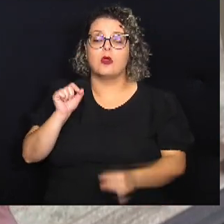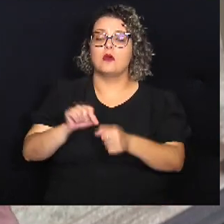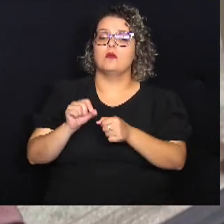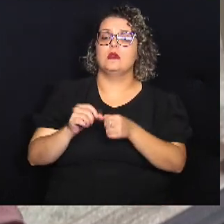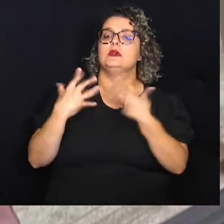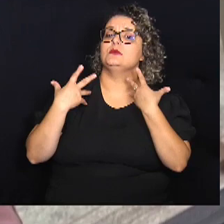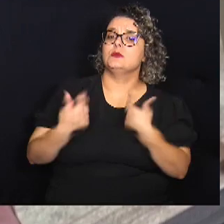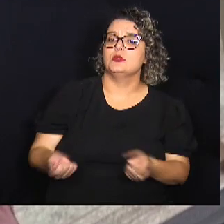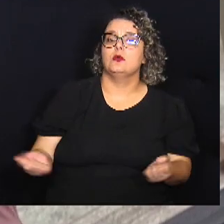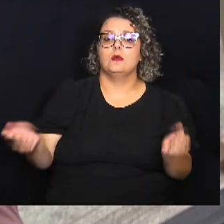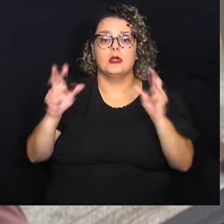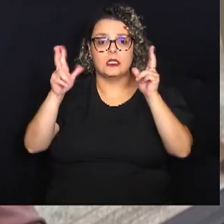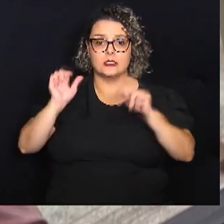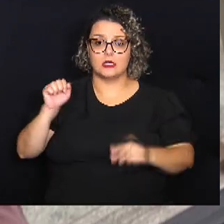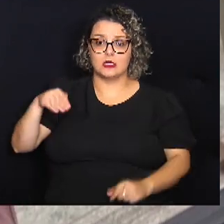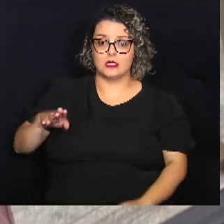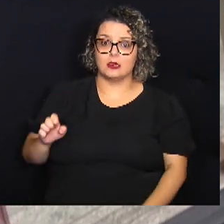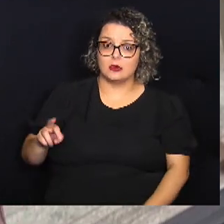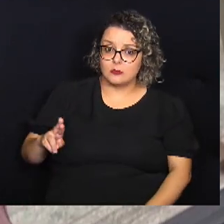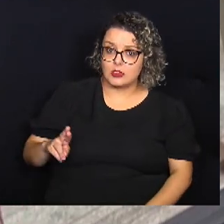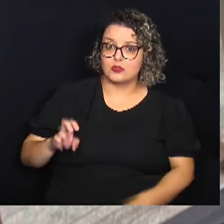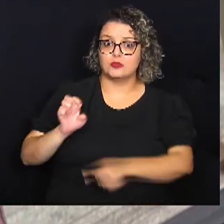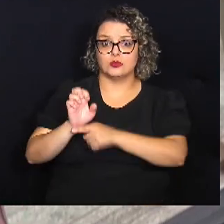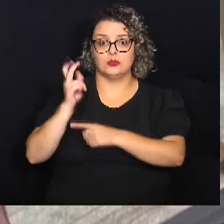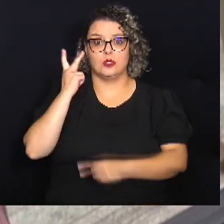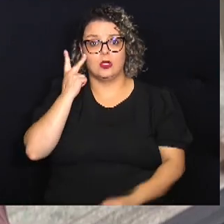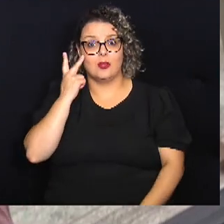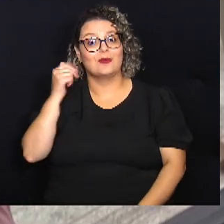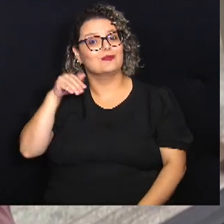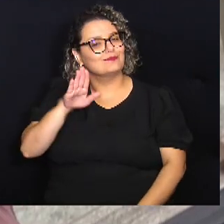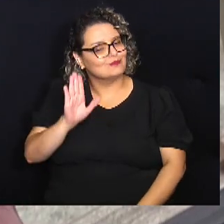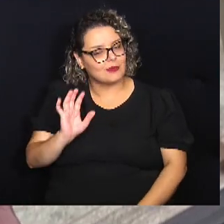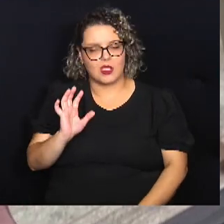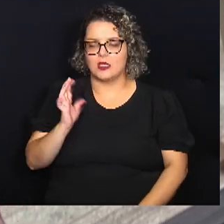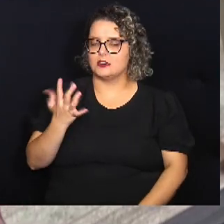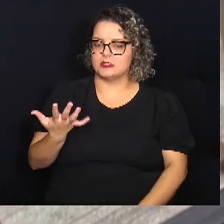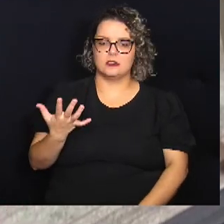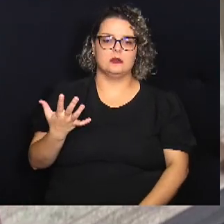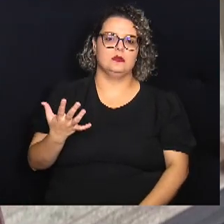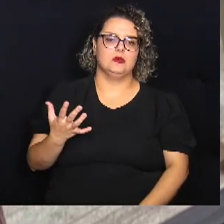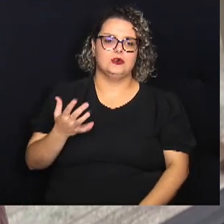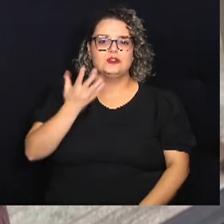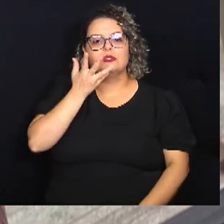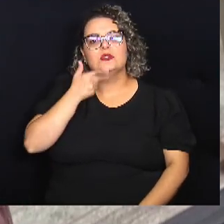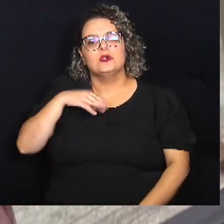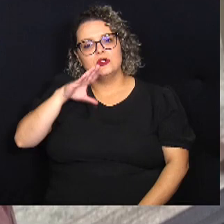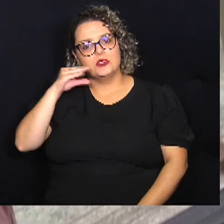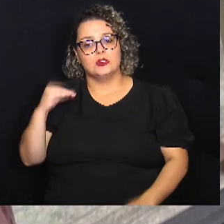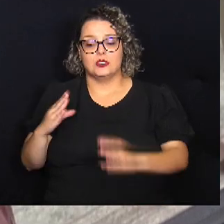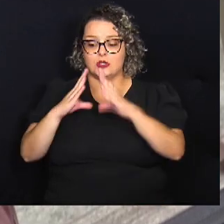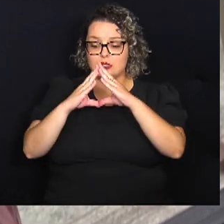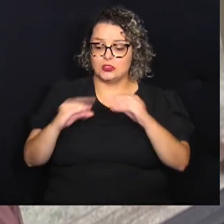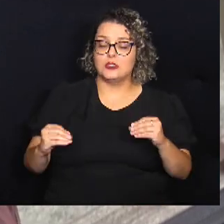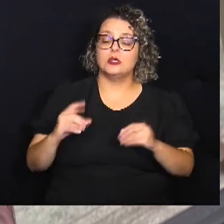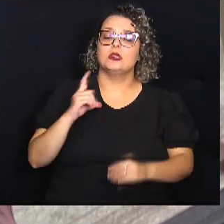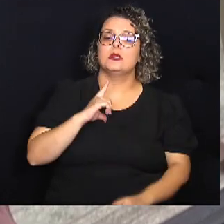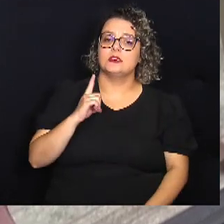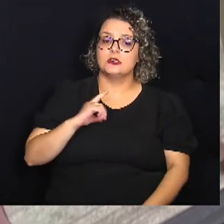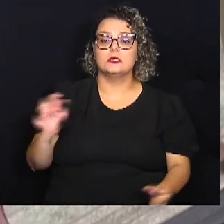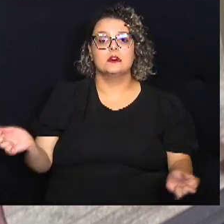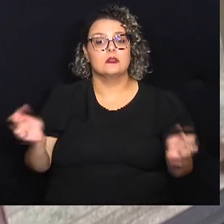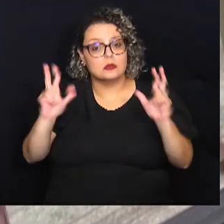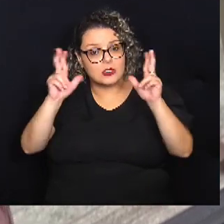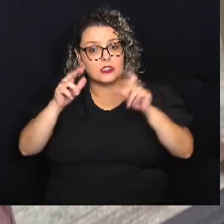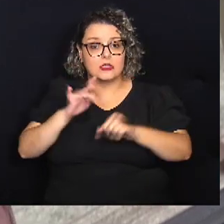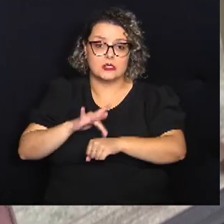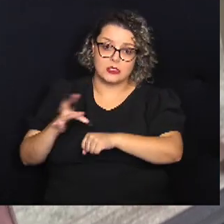Alerta Amber, para que no estado de São Paulo, que é onde mais ocorrem fatos de crianças desaparecidas, nós tenhamos esse alerta nas redes